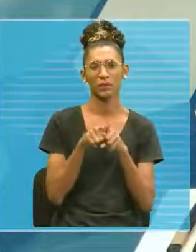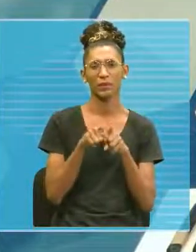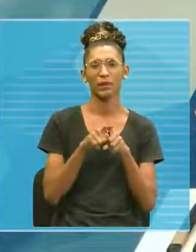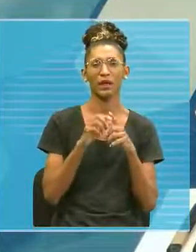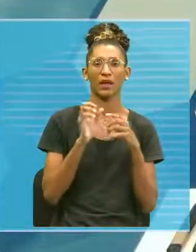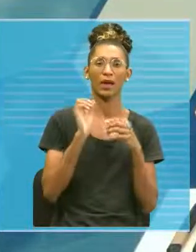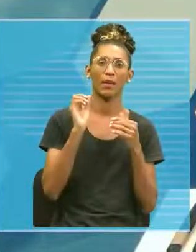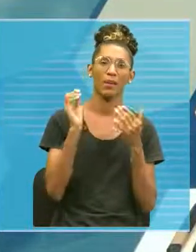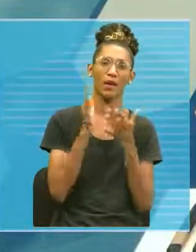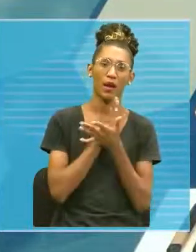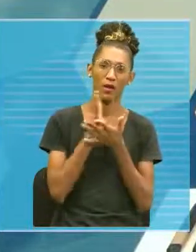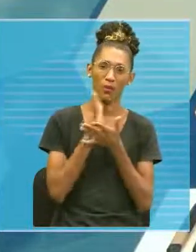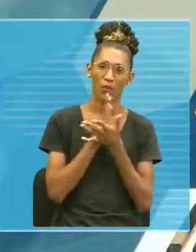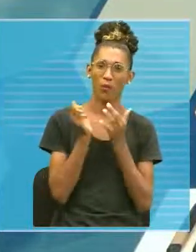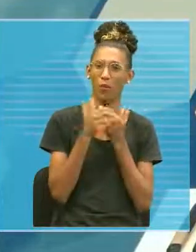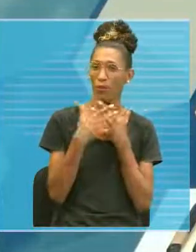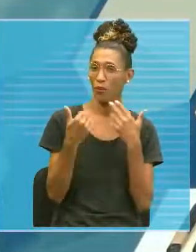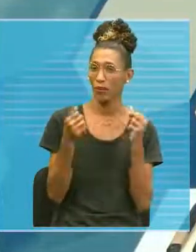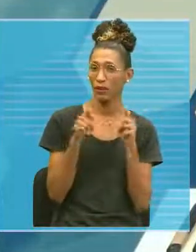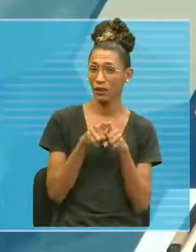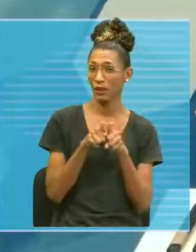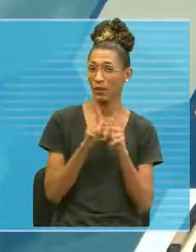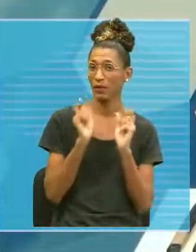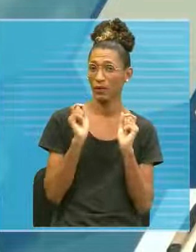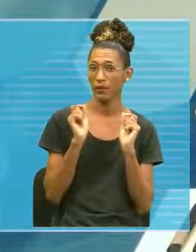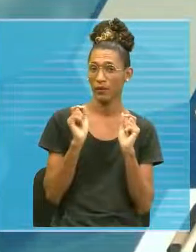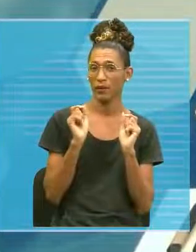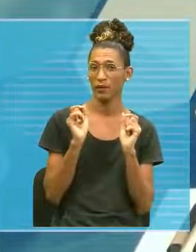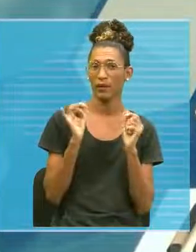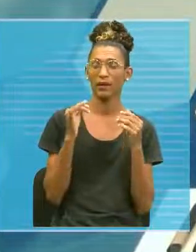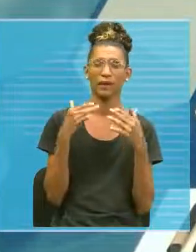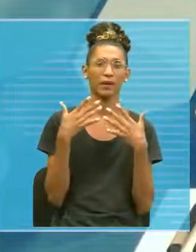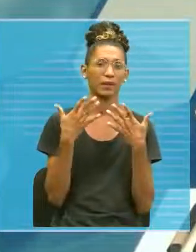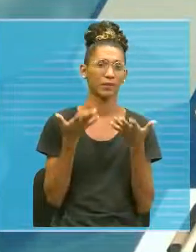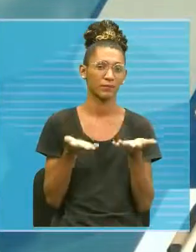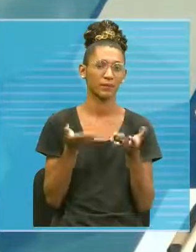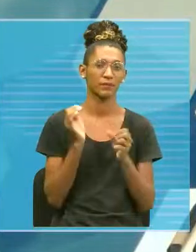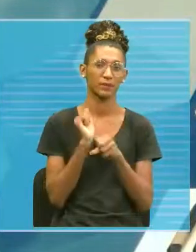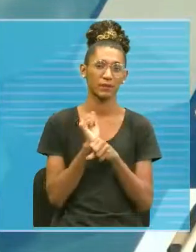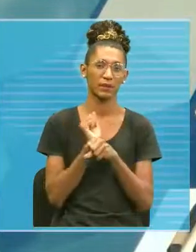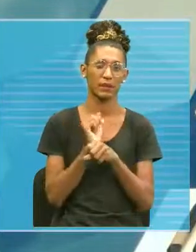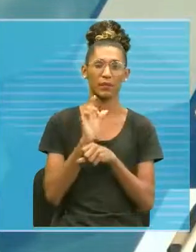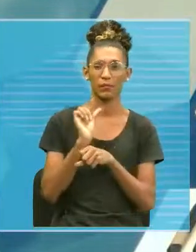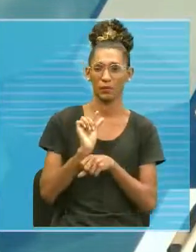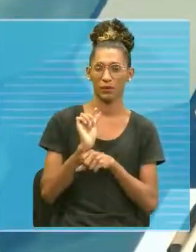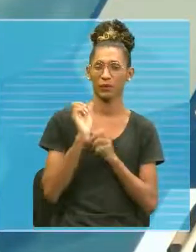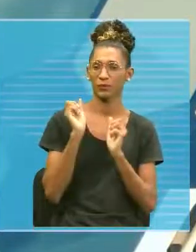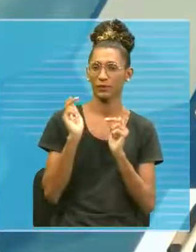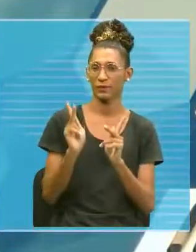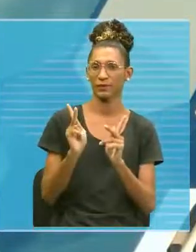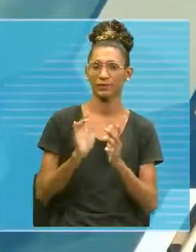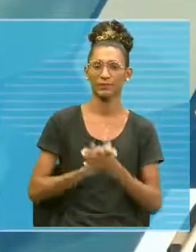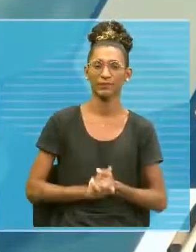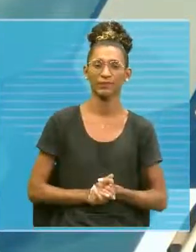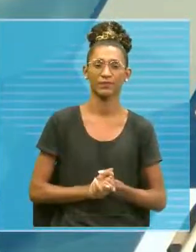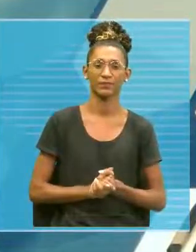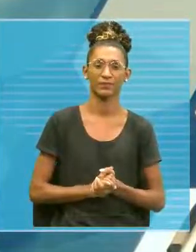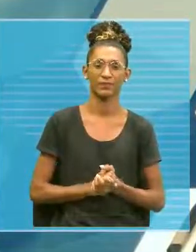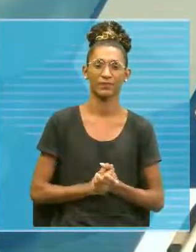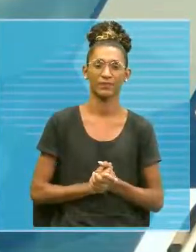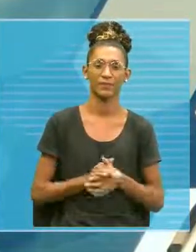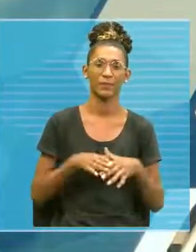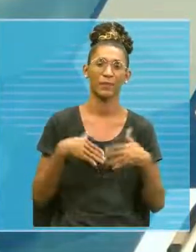para alguma coisa não sei para voltar um slide para esperar um pouco né enfim é